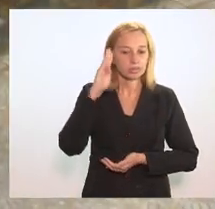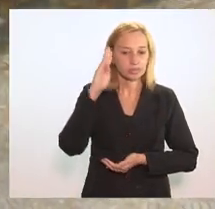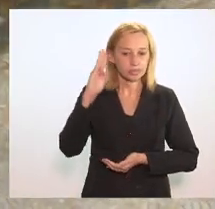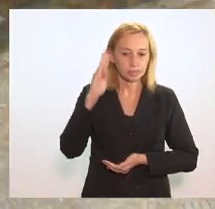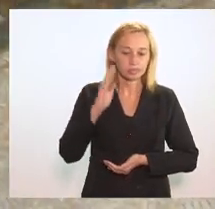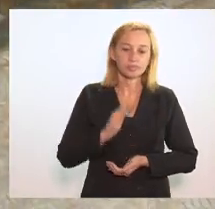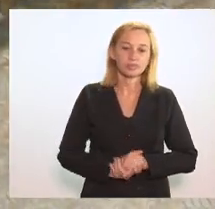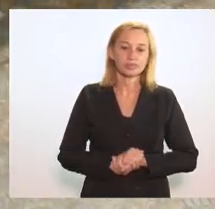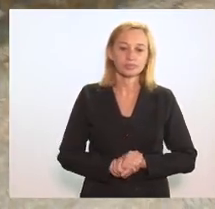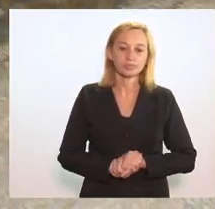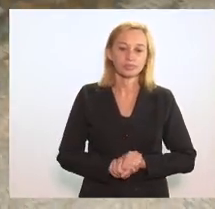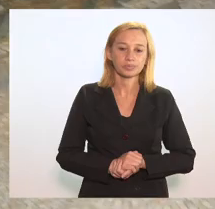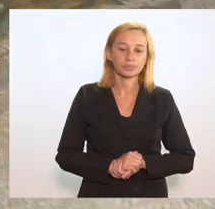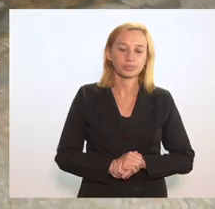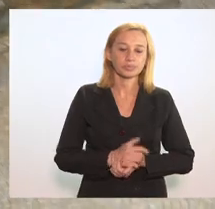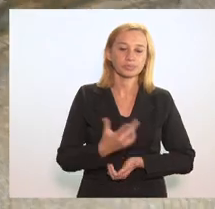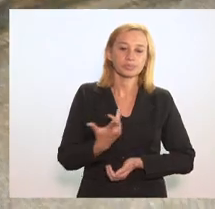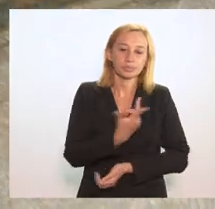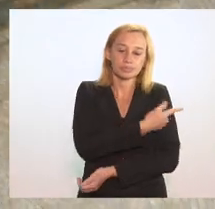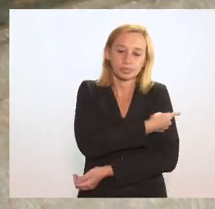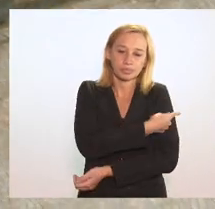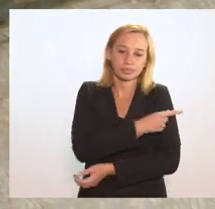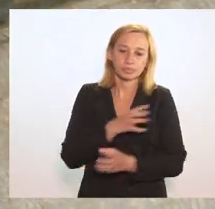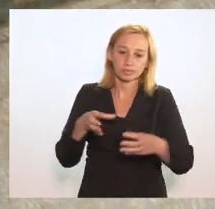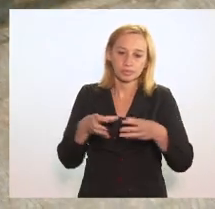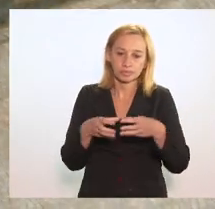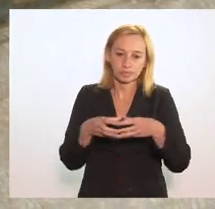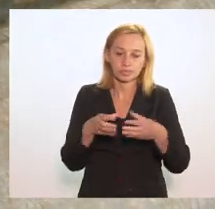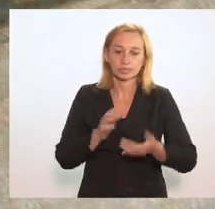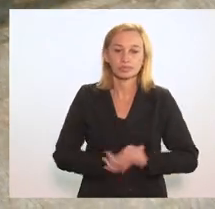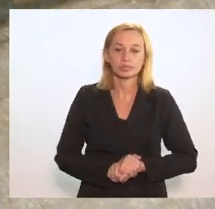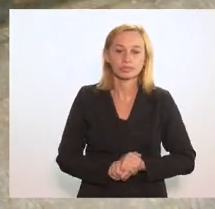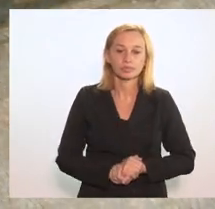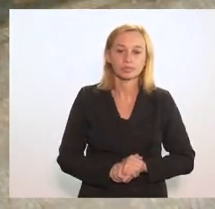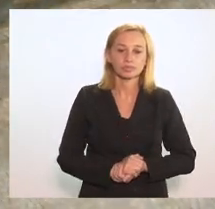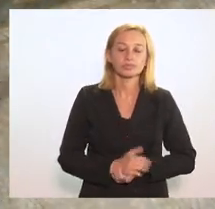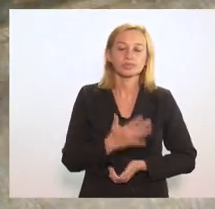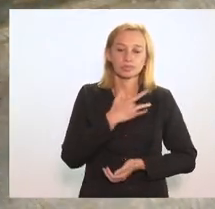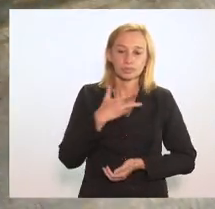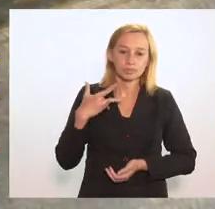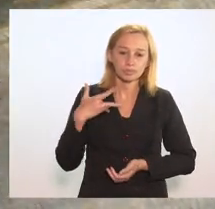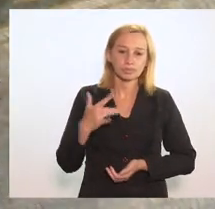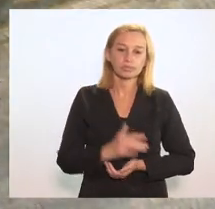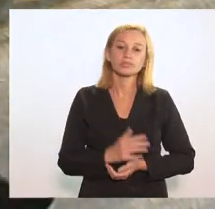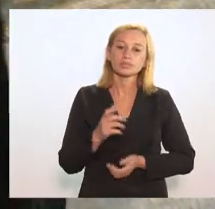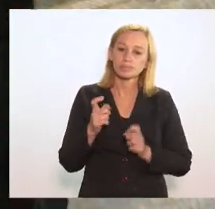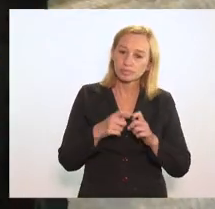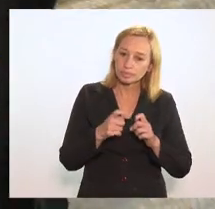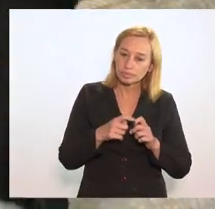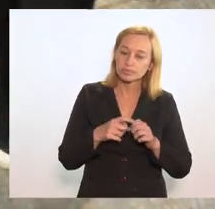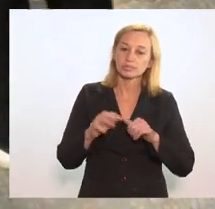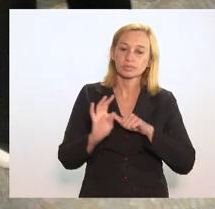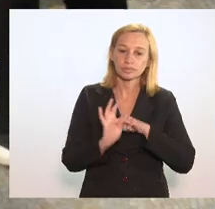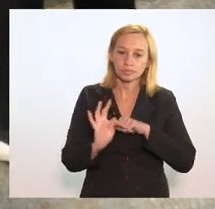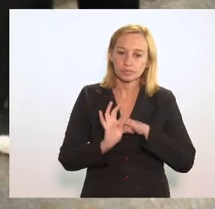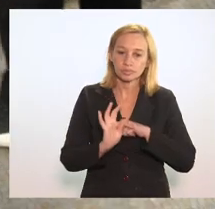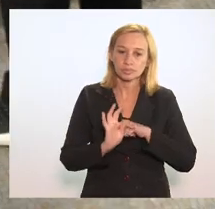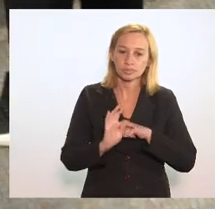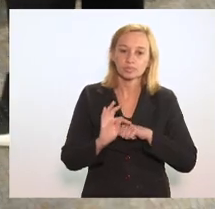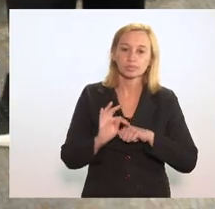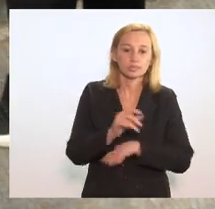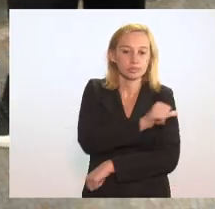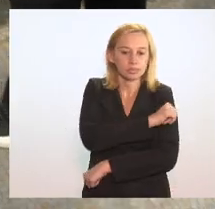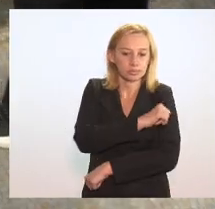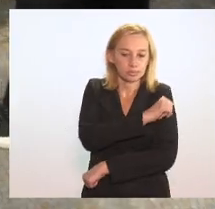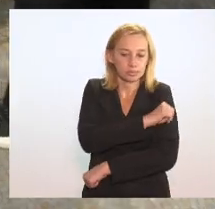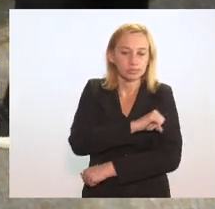prioritárias para a vacinação é o pessoal da saúde, os médicos, técnicos,